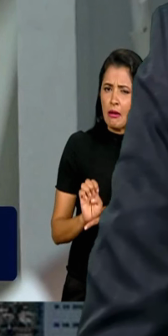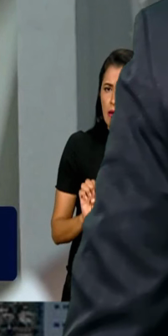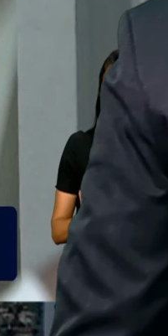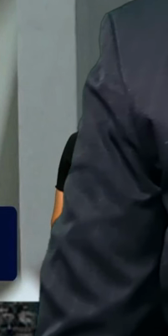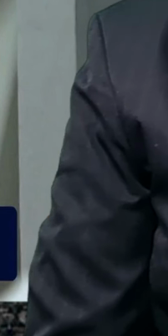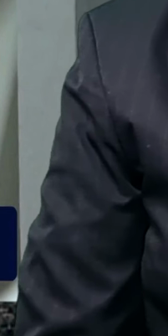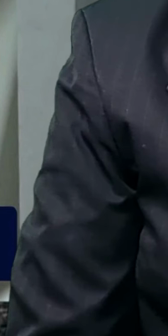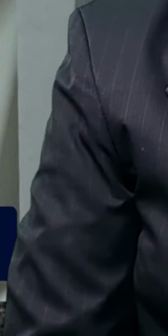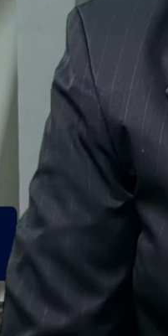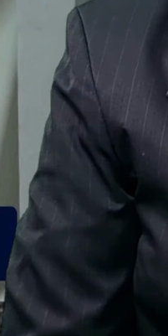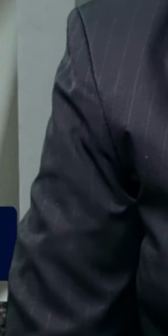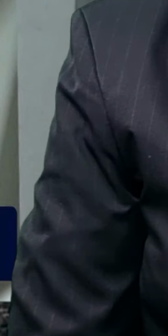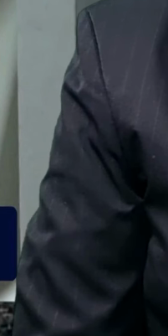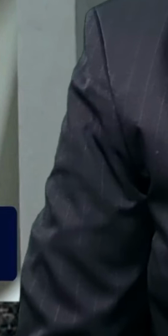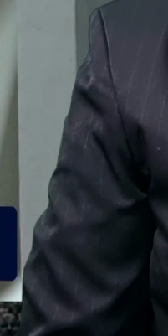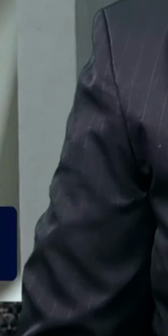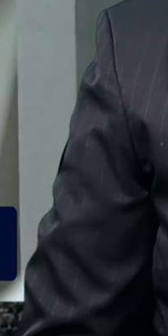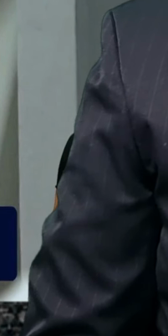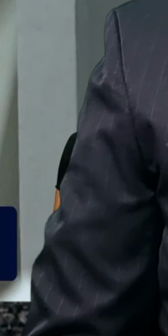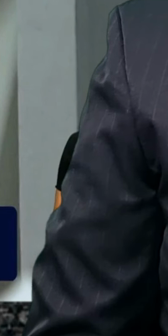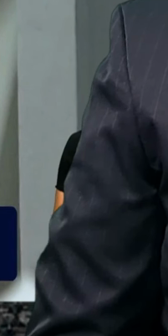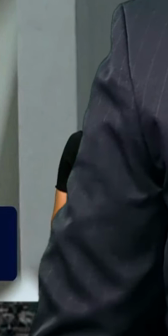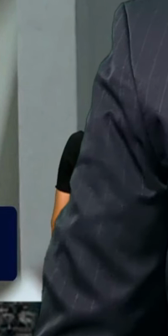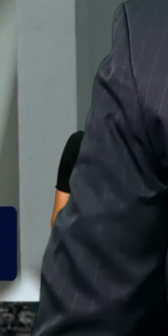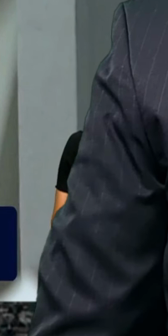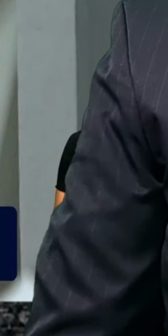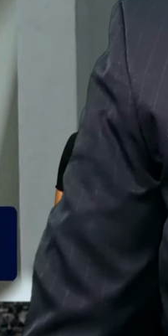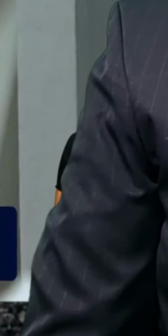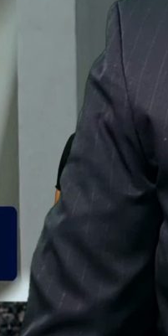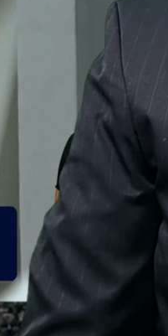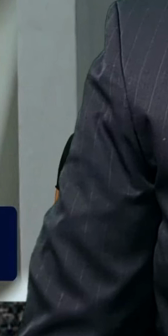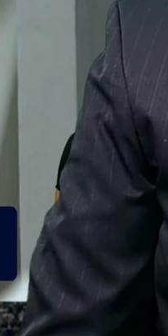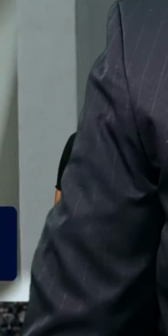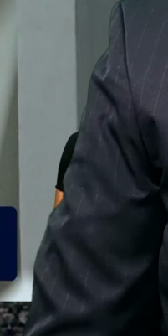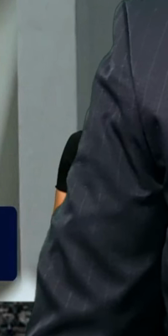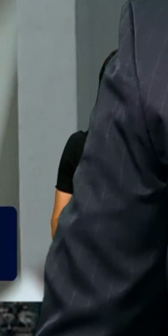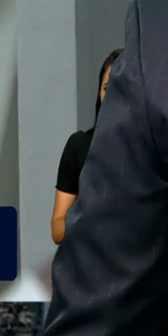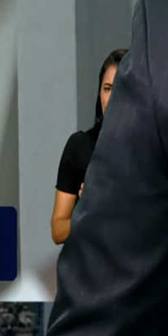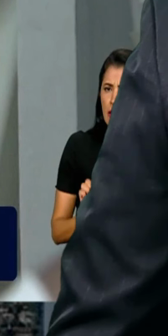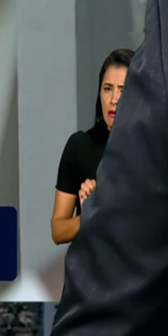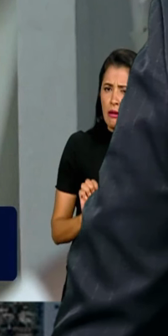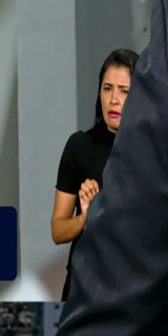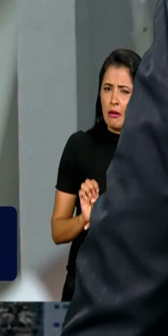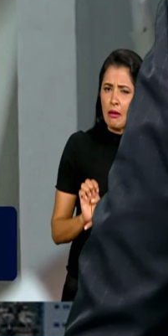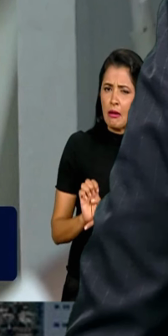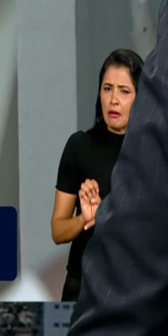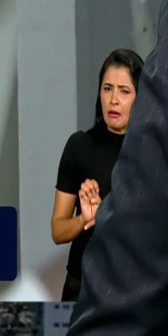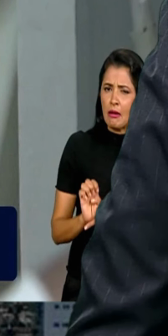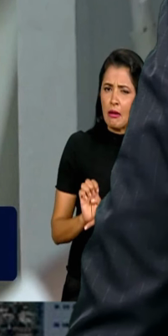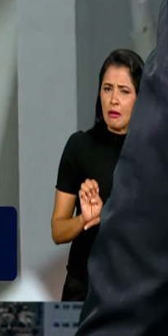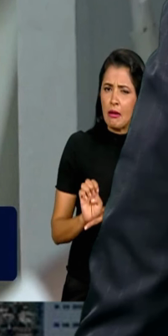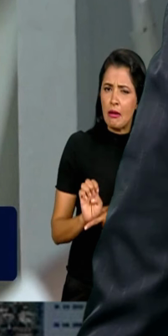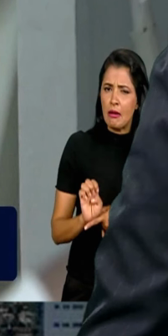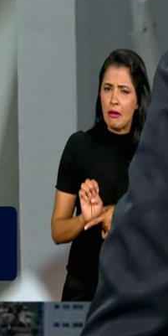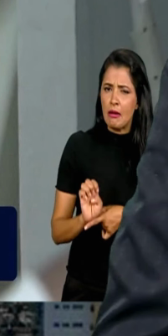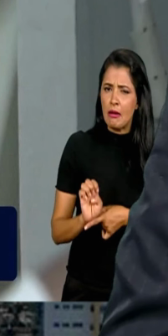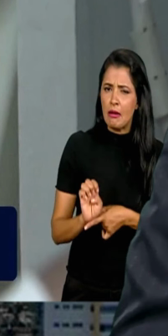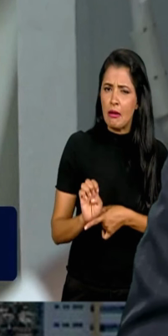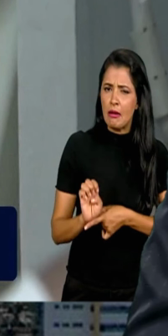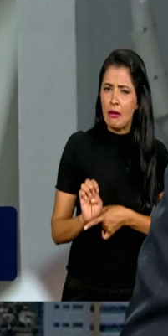exclusivamente pela empresa brasileira de hemoderivados e também biotecnologia, a Hemobras. O texto